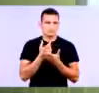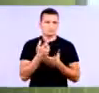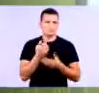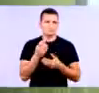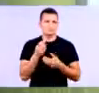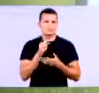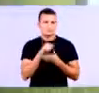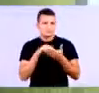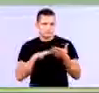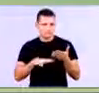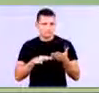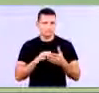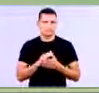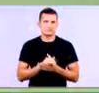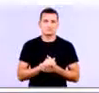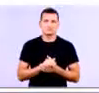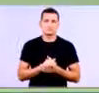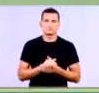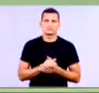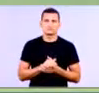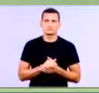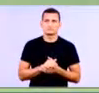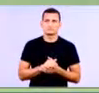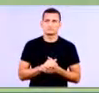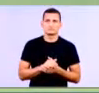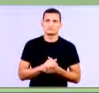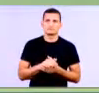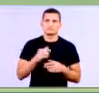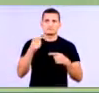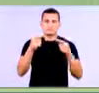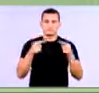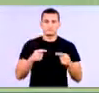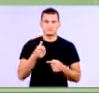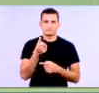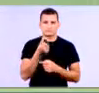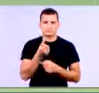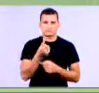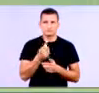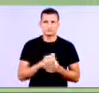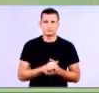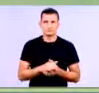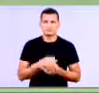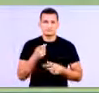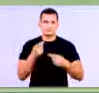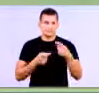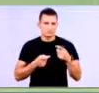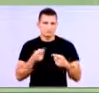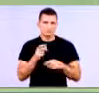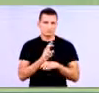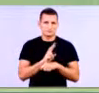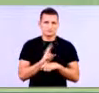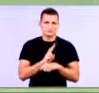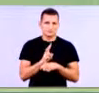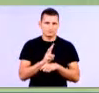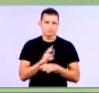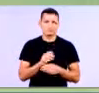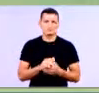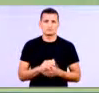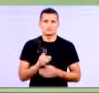minhas atividades, tá? Questão de número 6. As políticas de segurança, para não